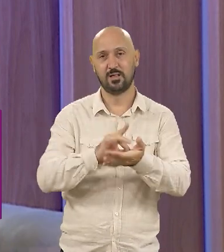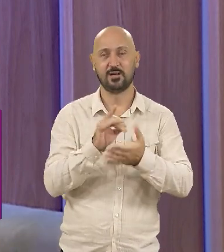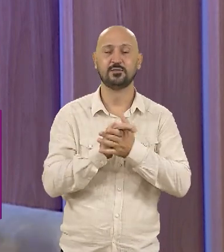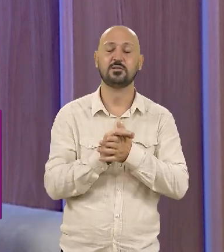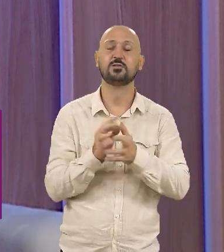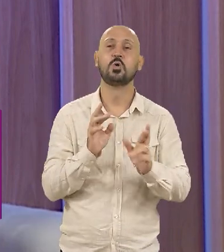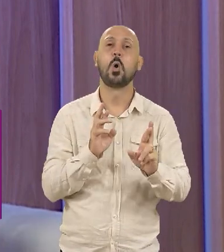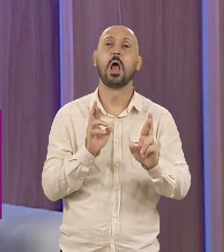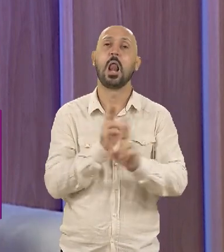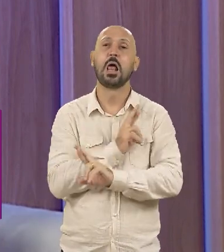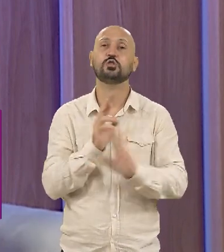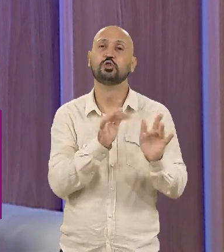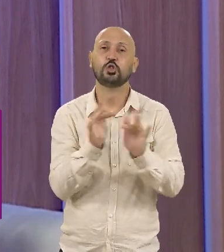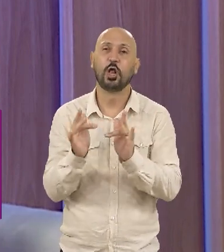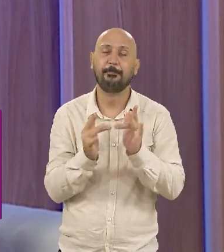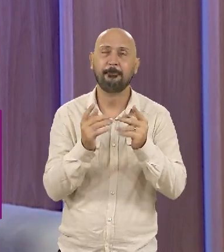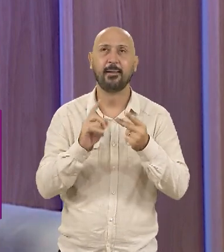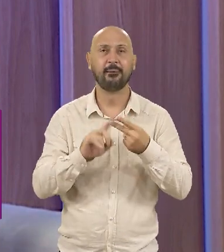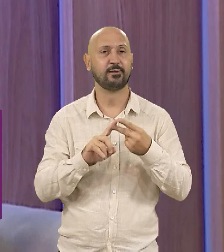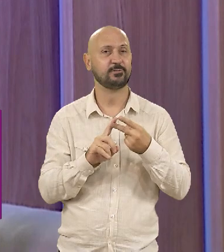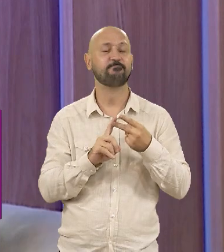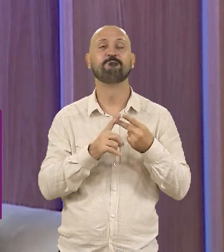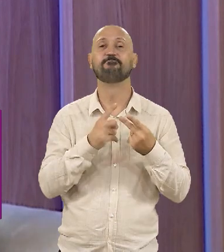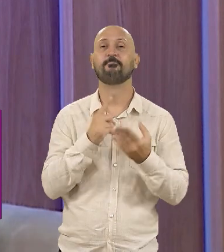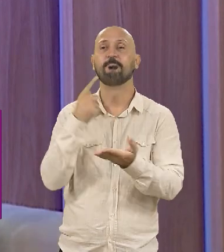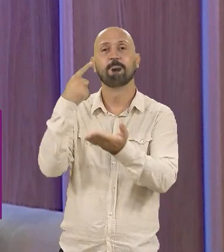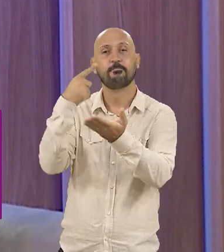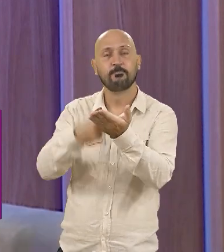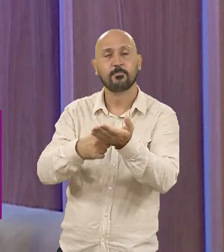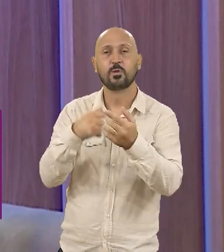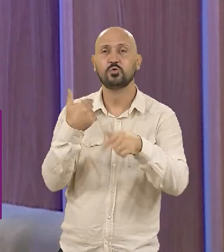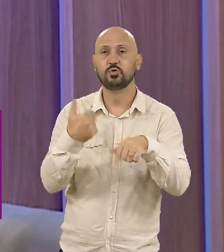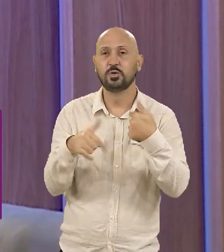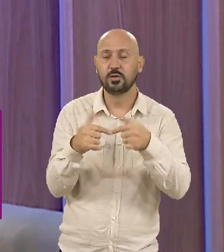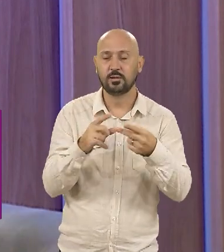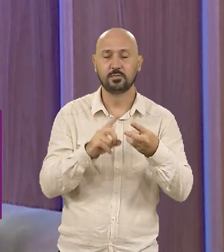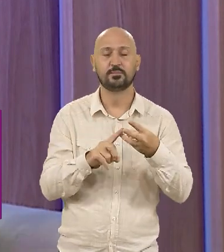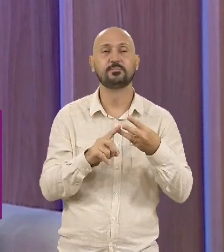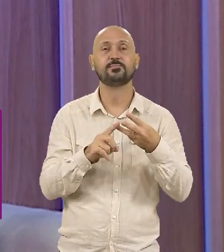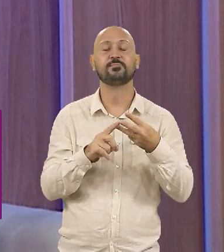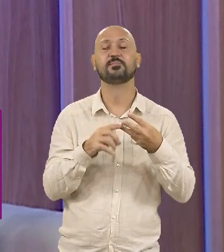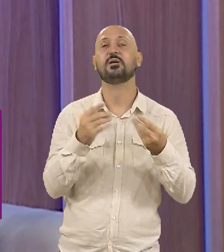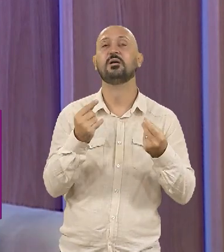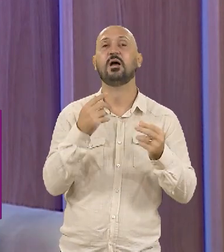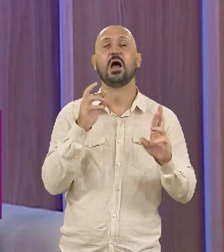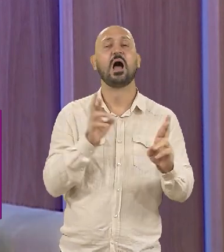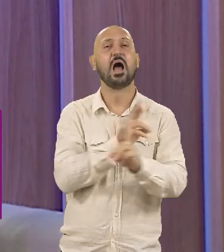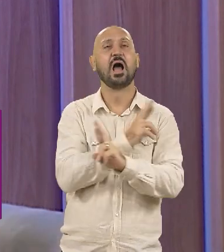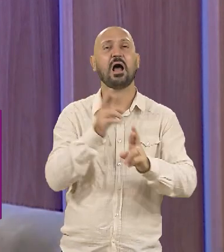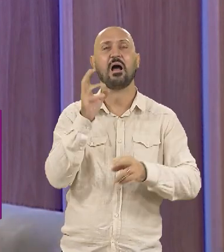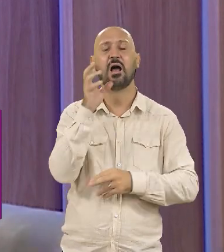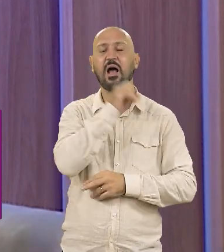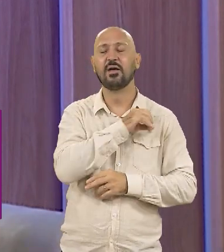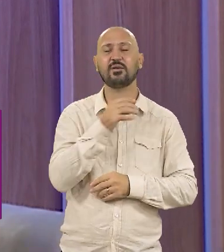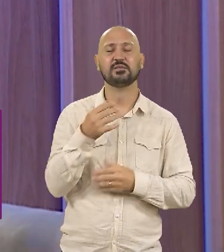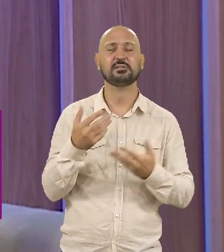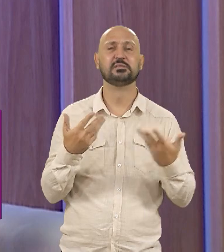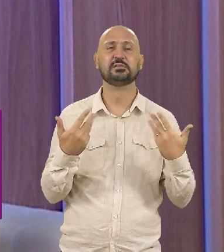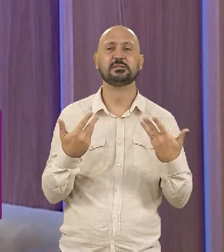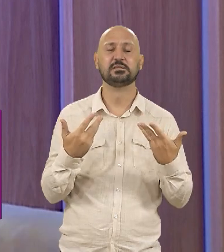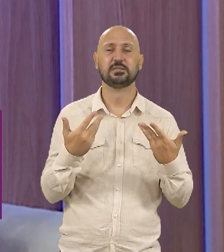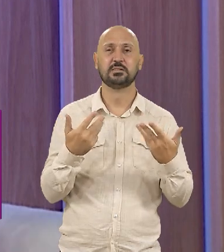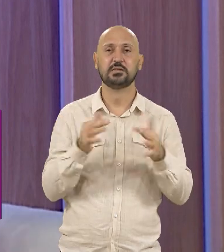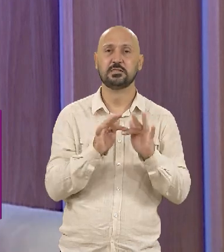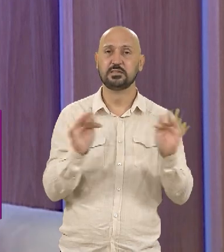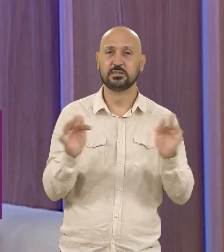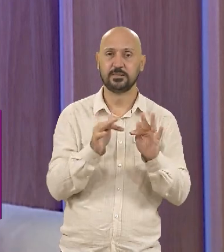Os relacionamentos, os compromissos de trabalho, tudo, eles são relações muito rasas, são